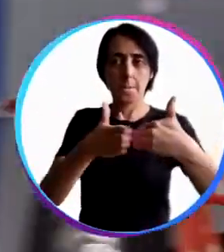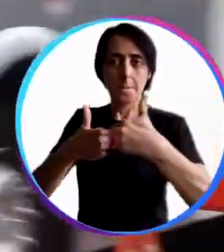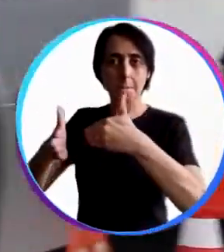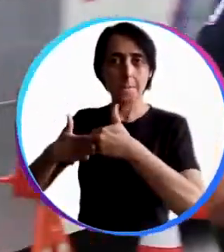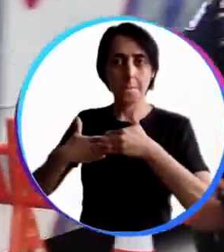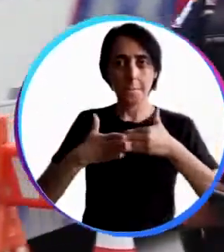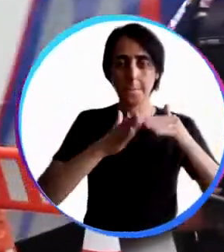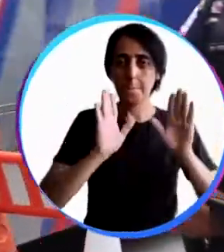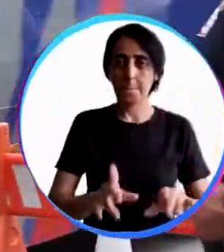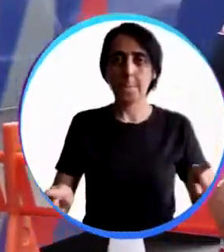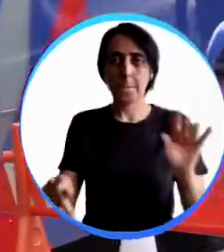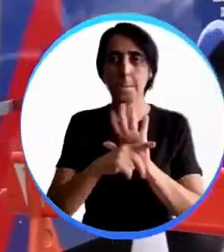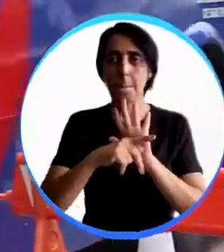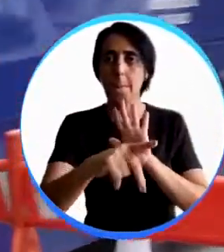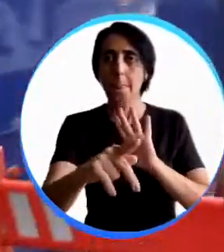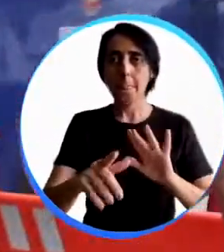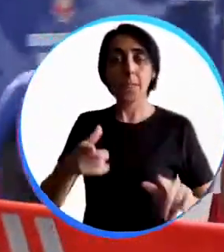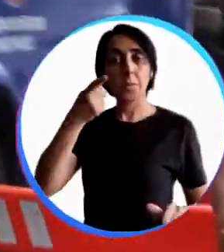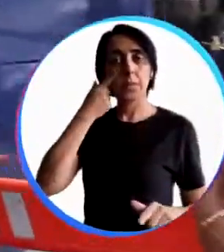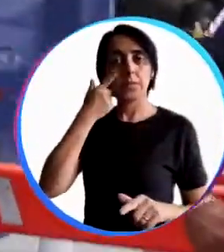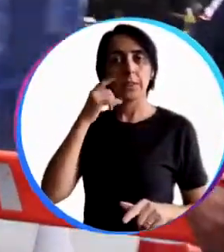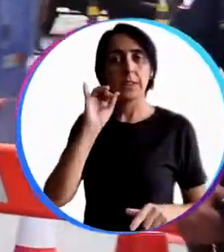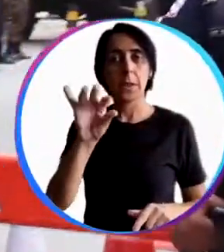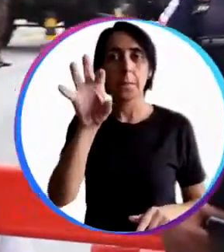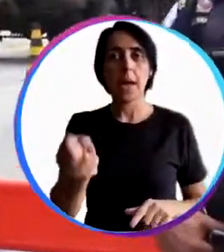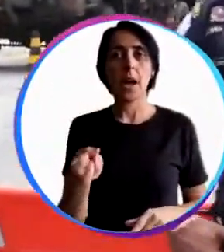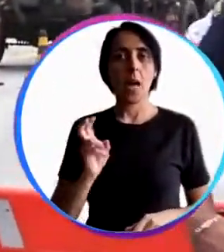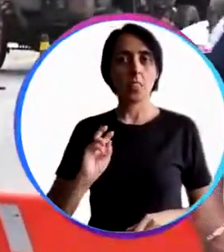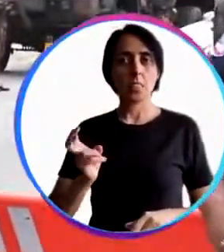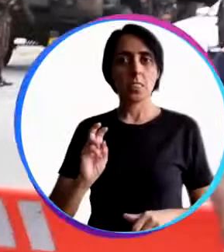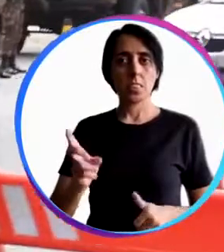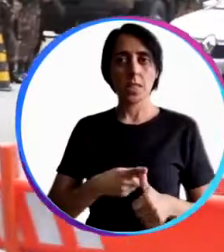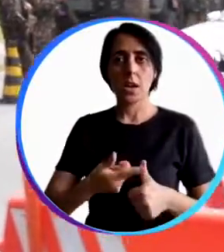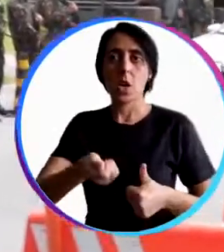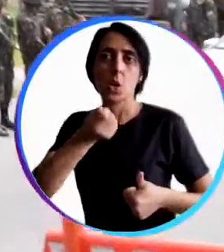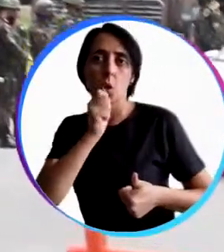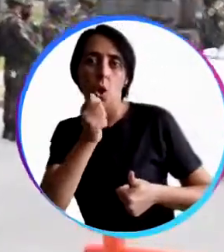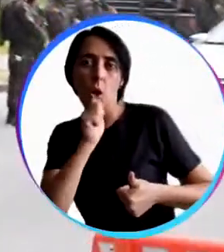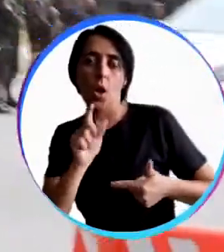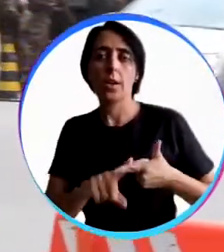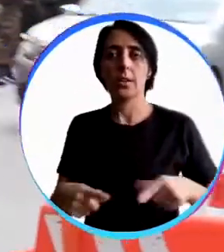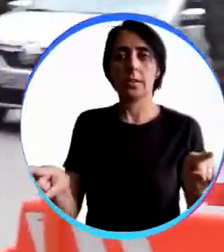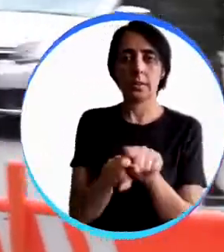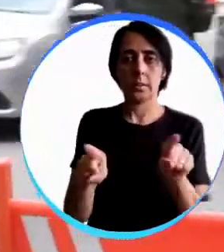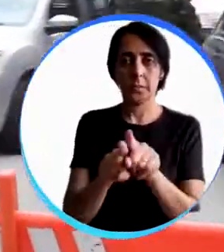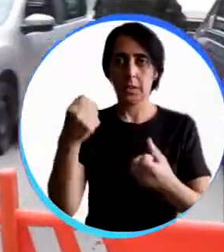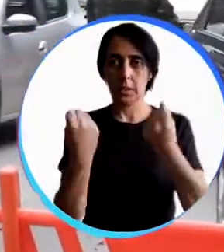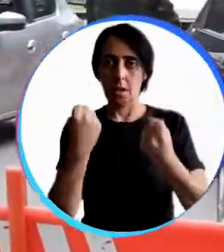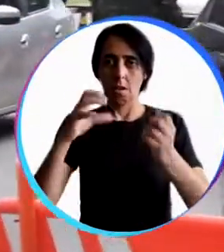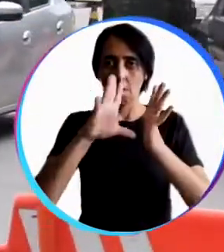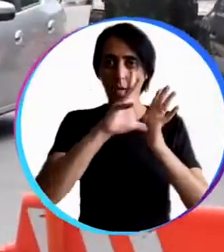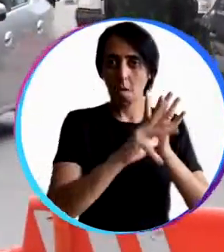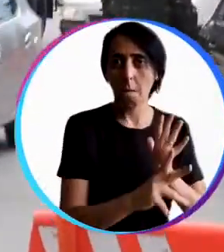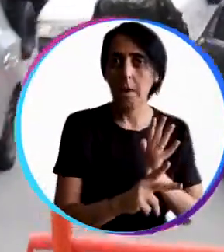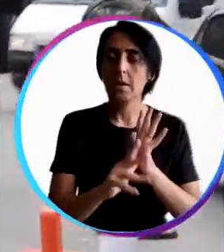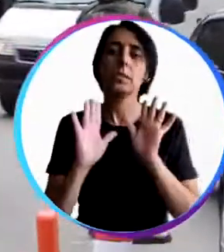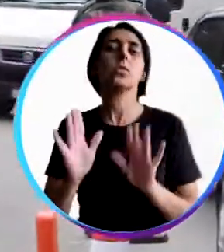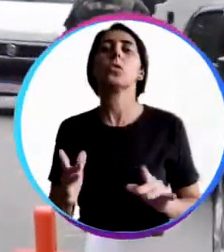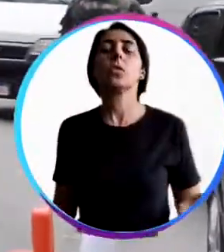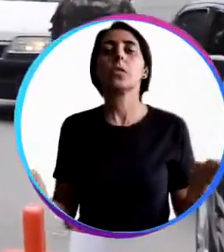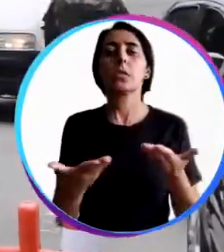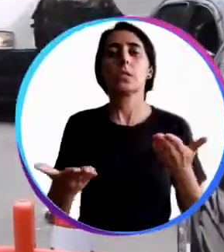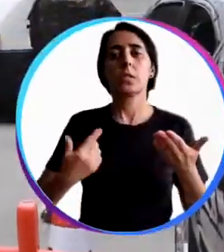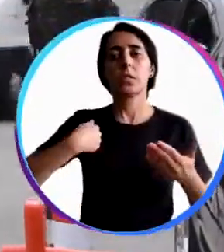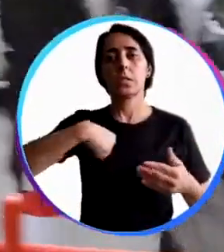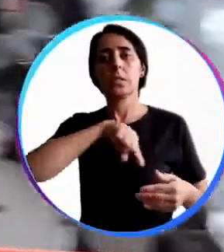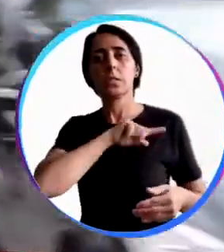nas principais vias de acesso para prender armas ilegais, drogas e veículos roubados e furtados.